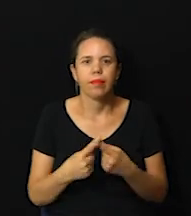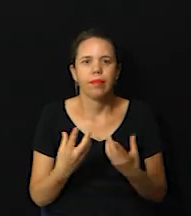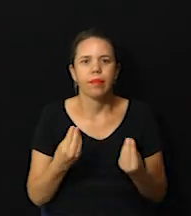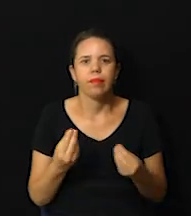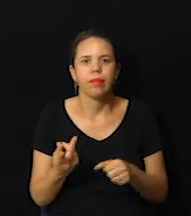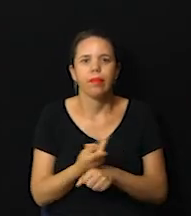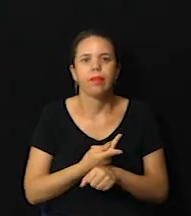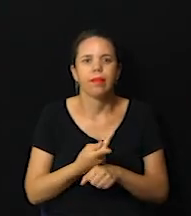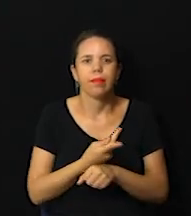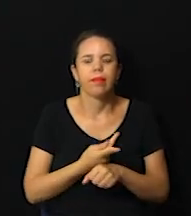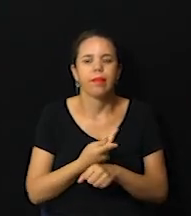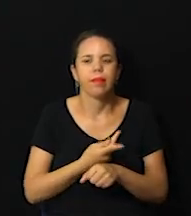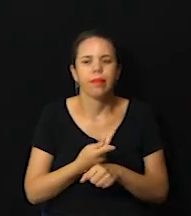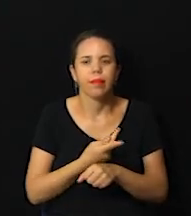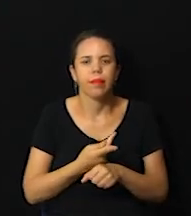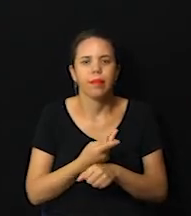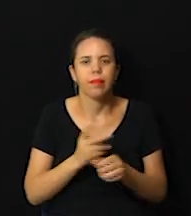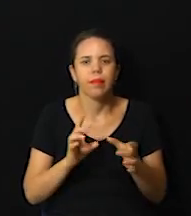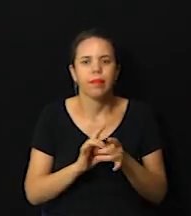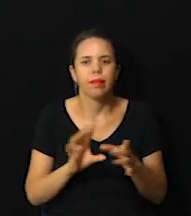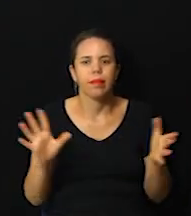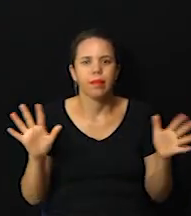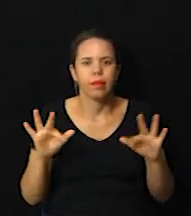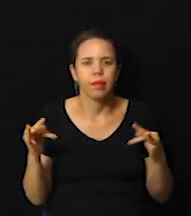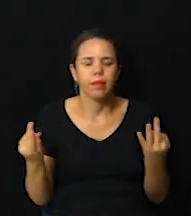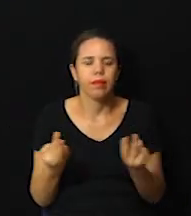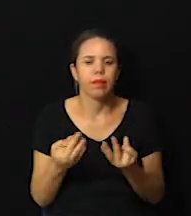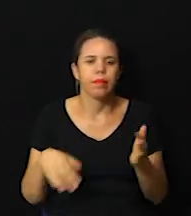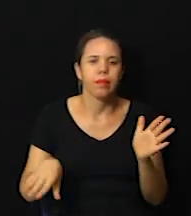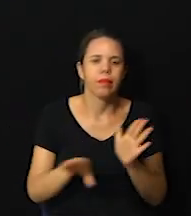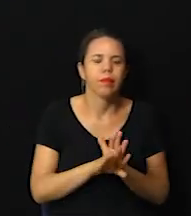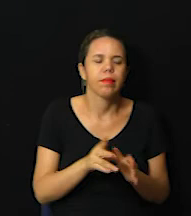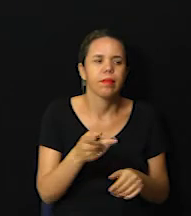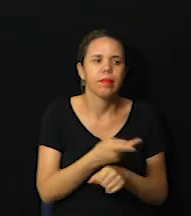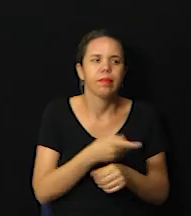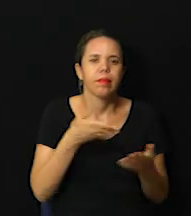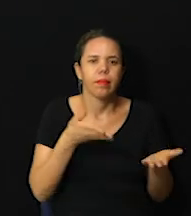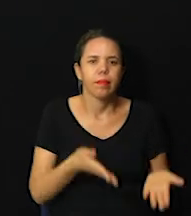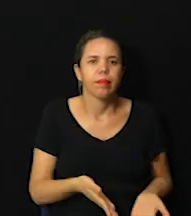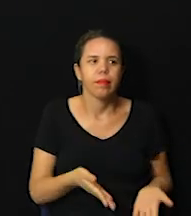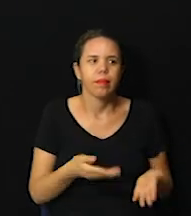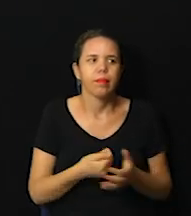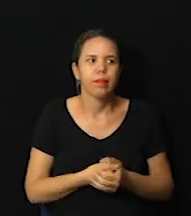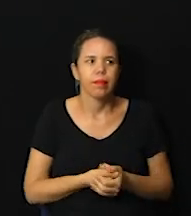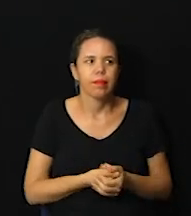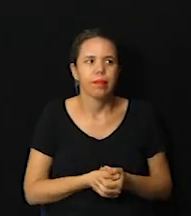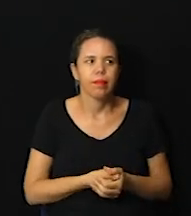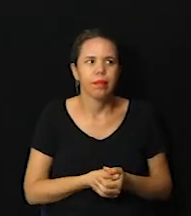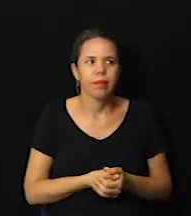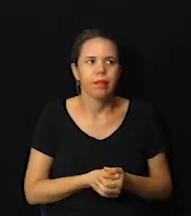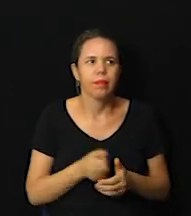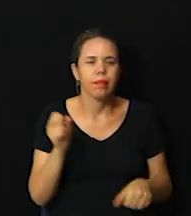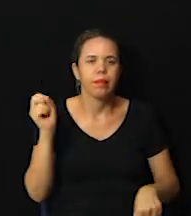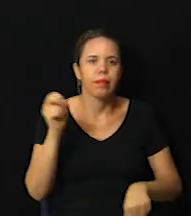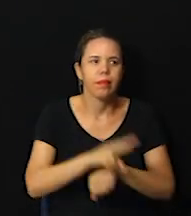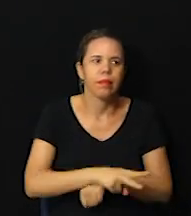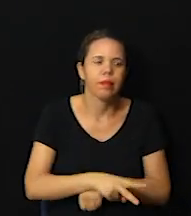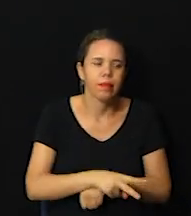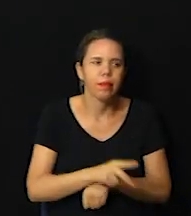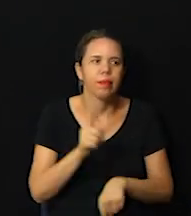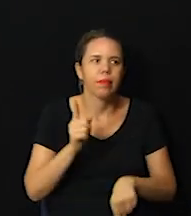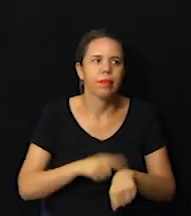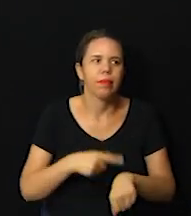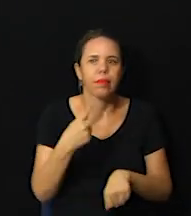bastante procura, né? De espontânea, a família vem até a gente procurar essa vaga. E